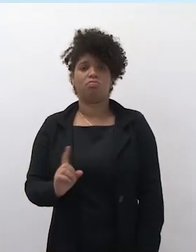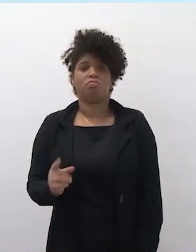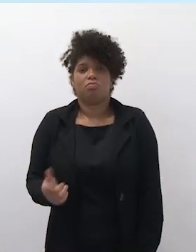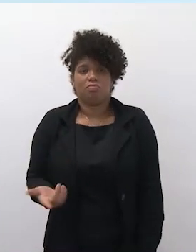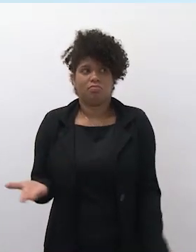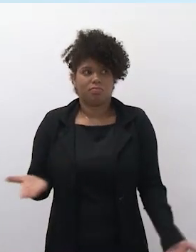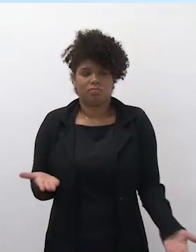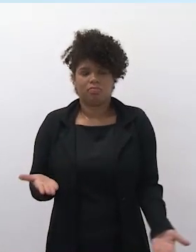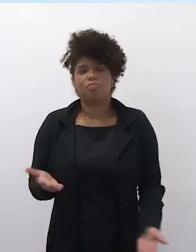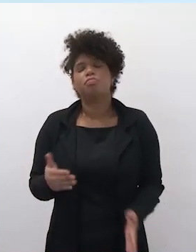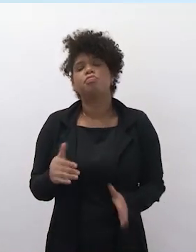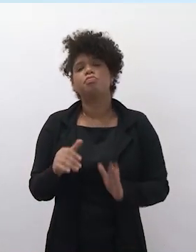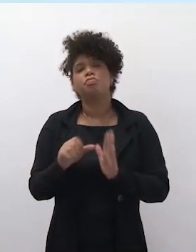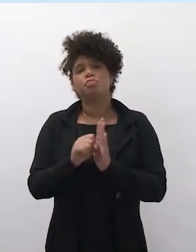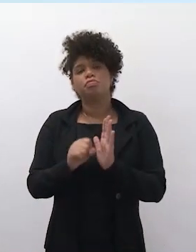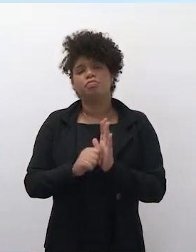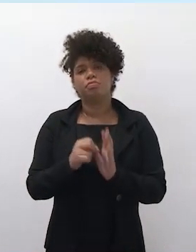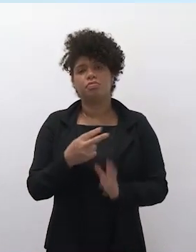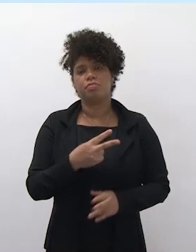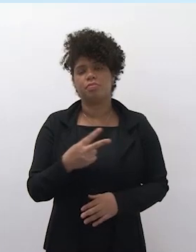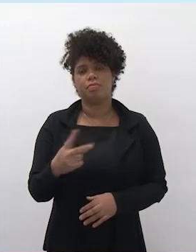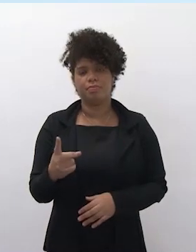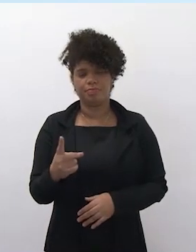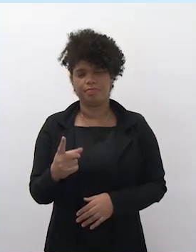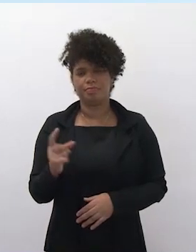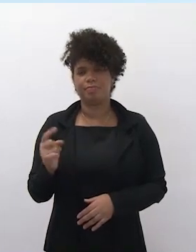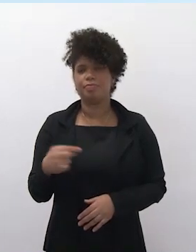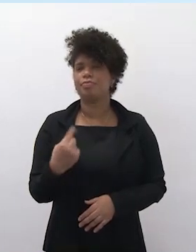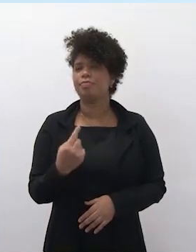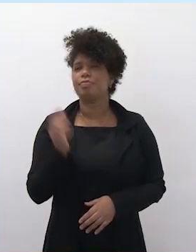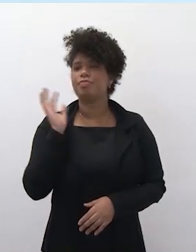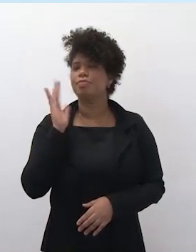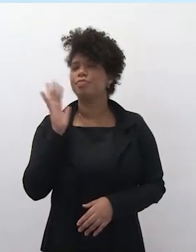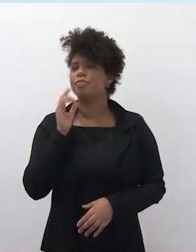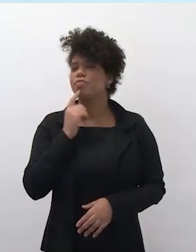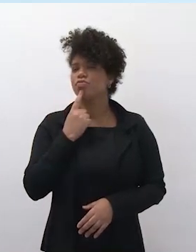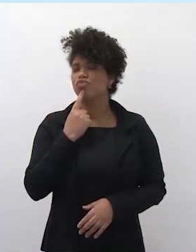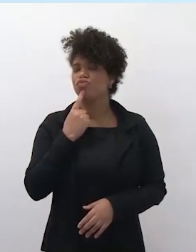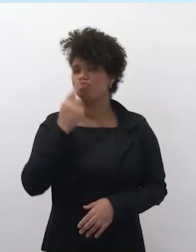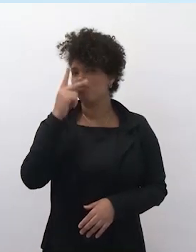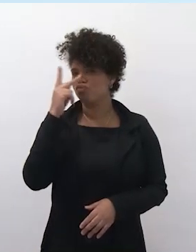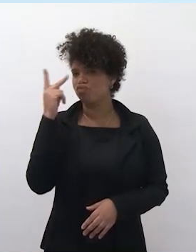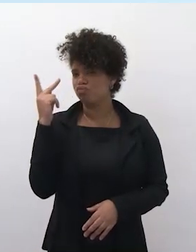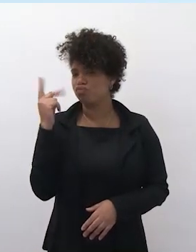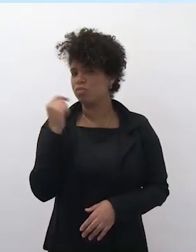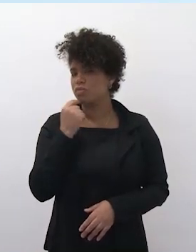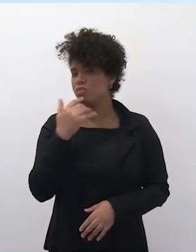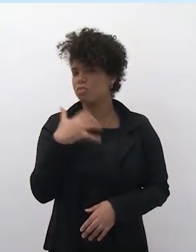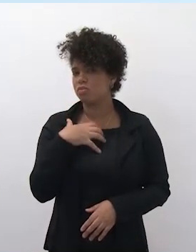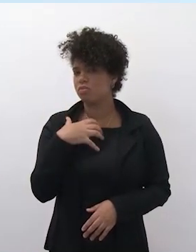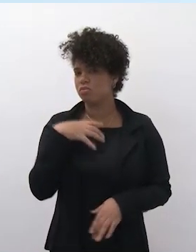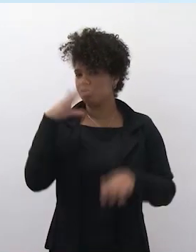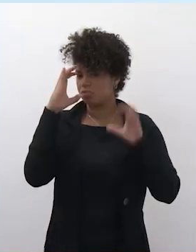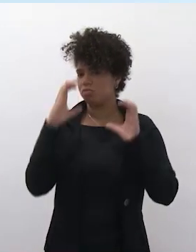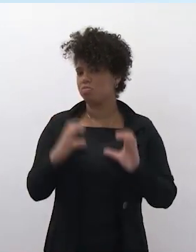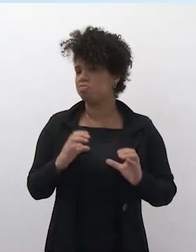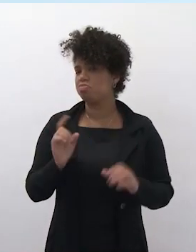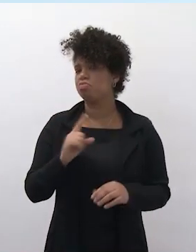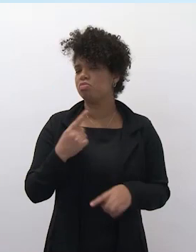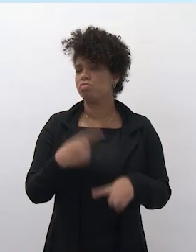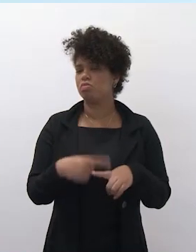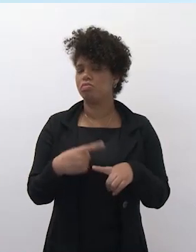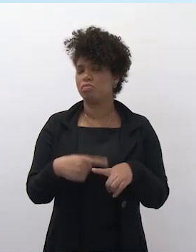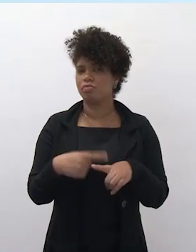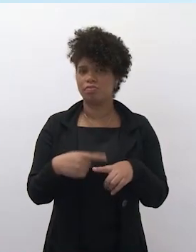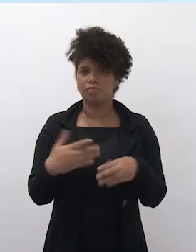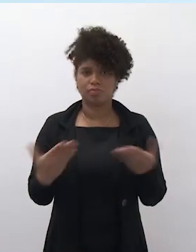século XXI. E, então a gente quer saber por que essas pessoas elas não se sentem cidadãs, né? Quais são os problemas que fazem com